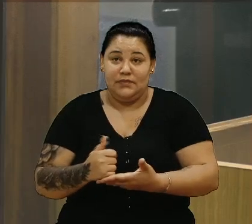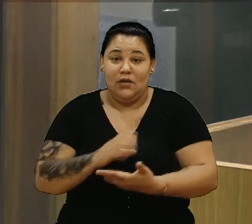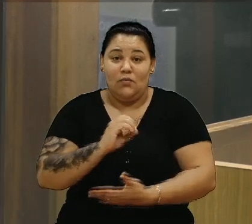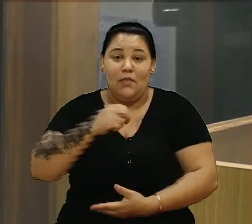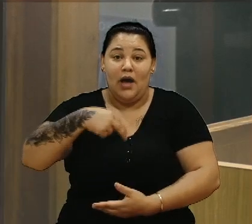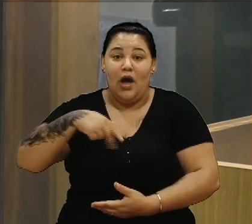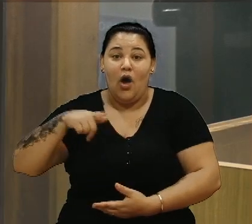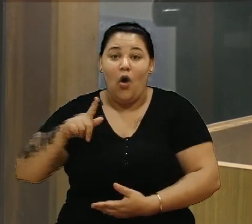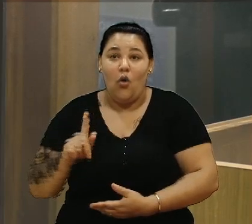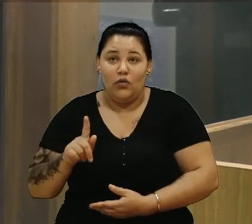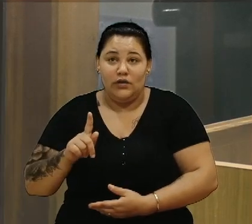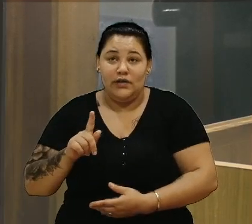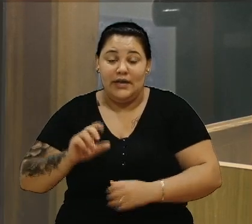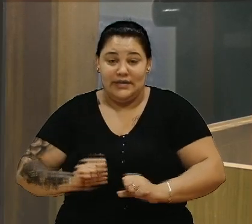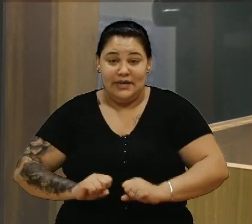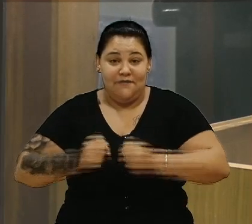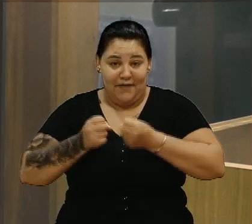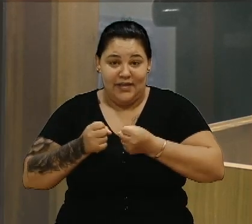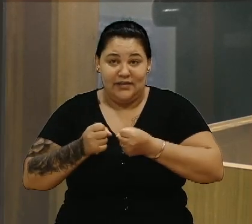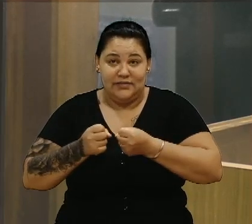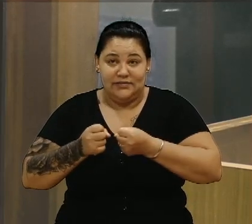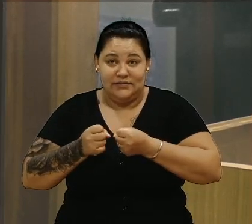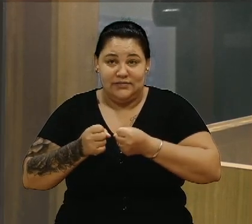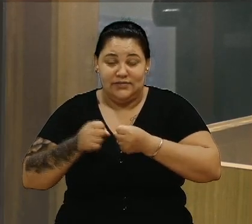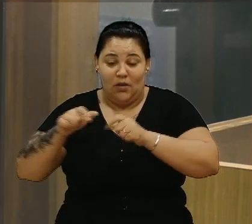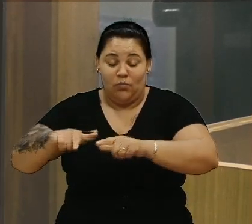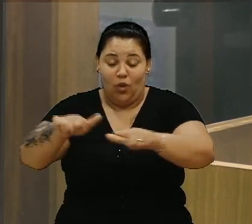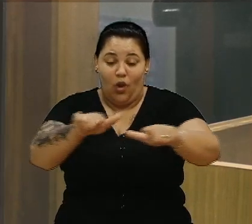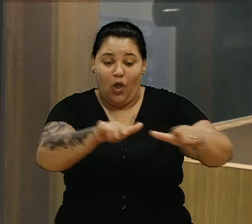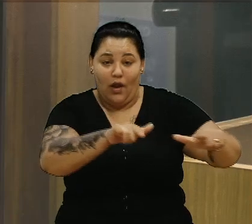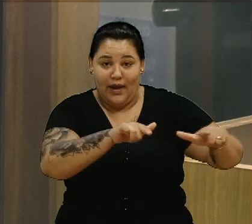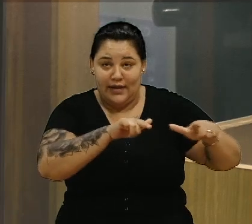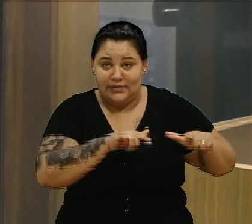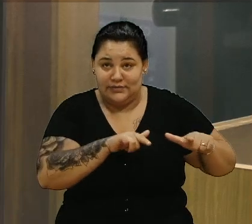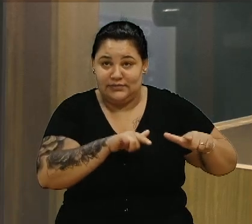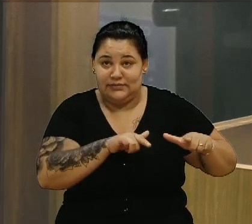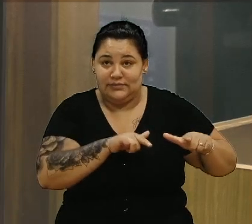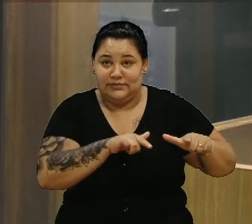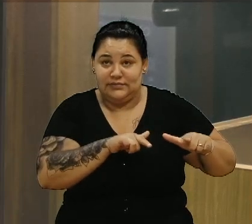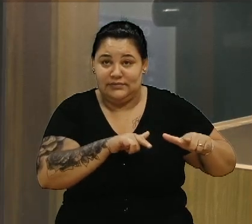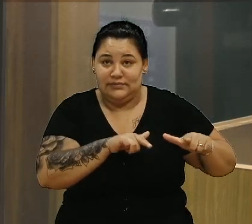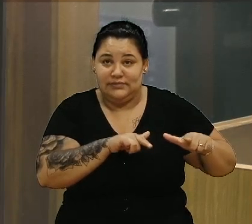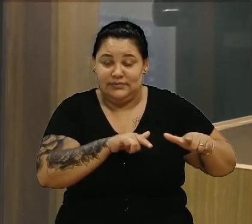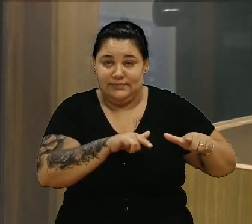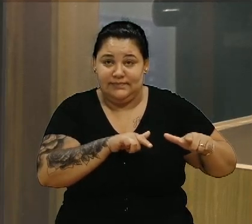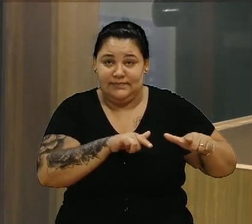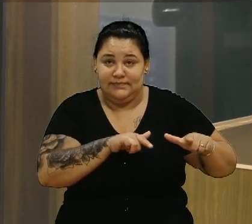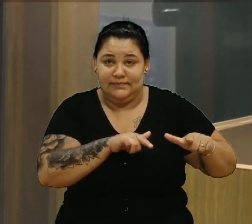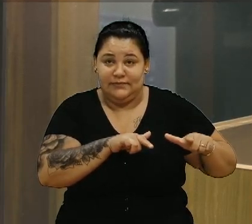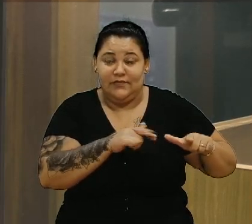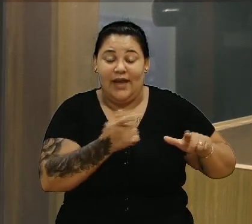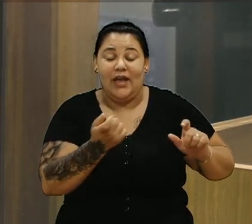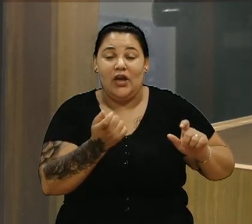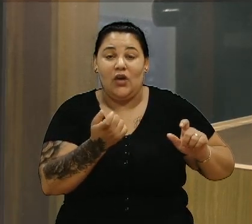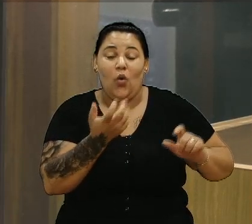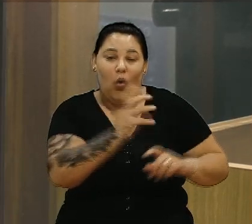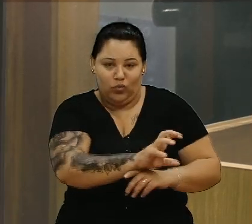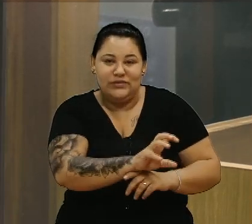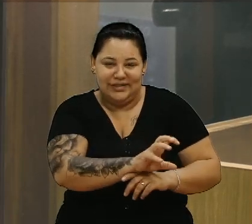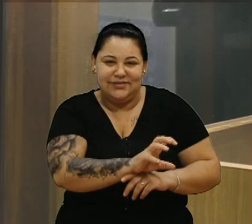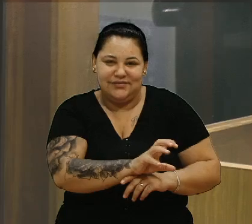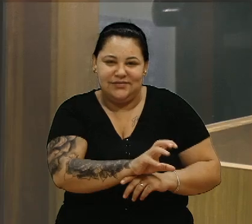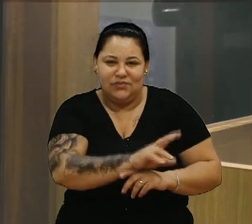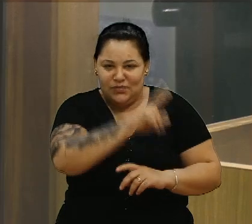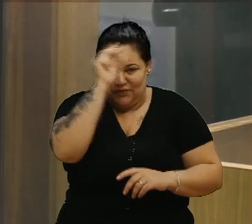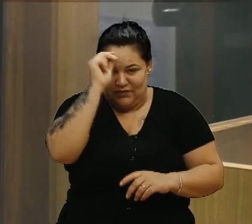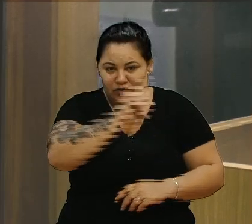eles defendem os pontos mais críticos da Cracolândia e vão na contramão do governador e do prefeito para que seja mantido esses locais, né?